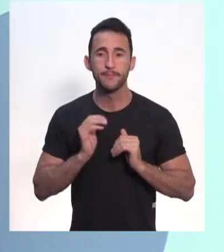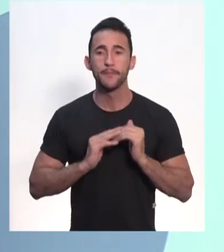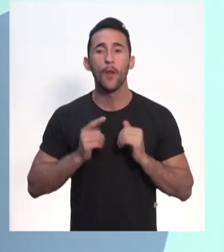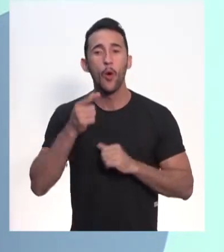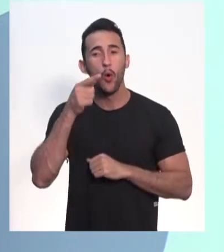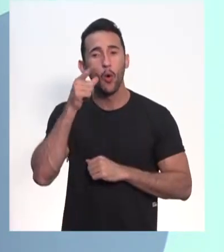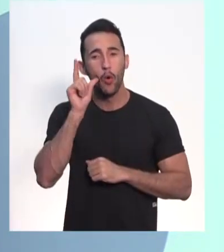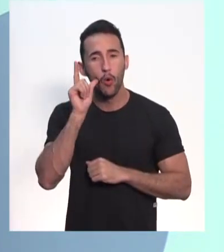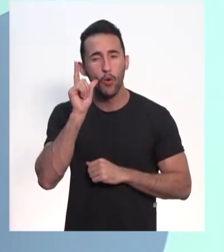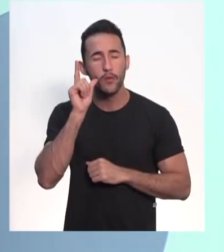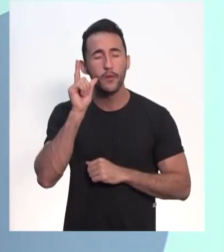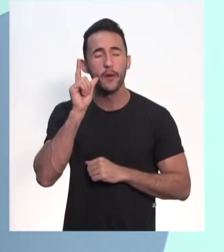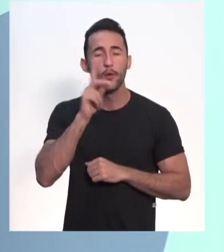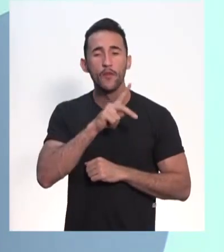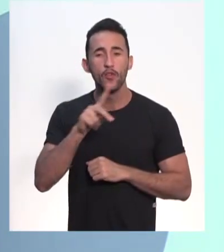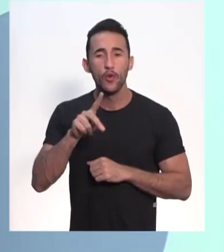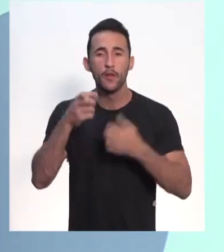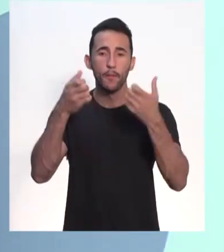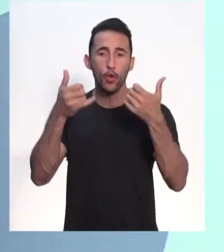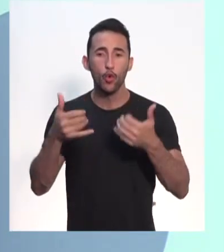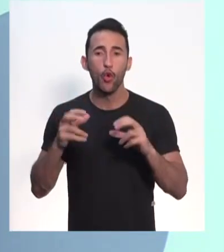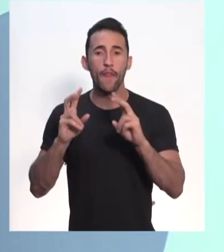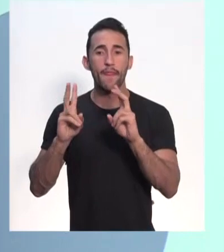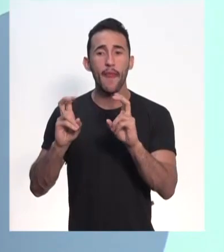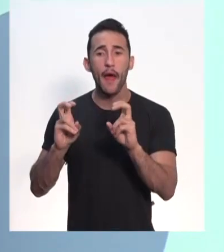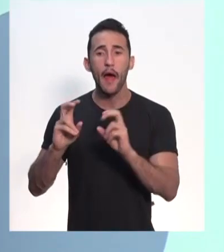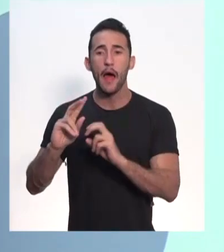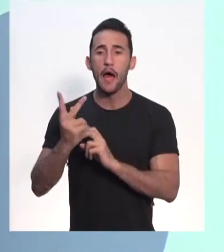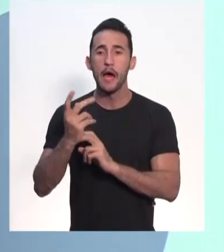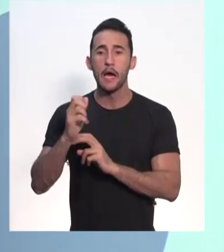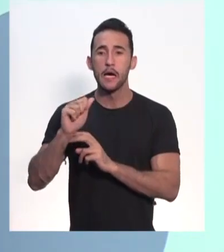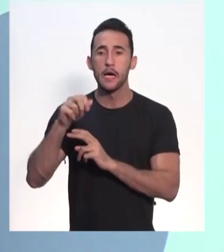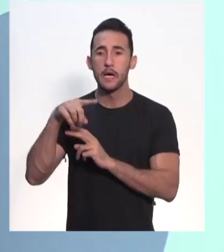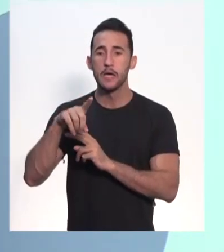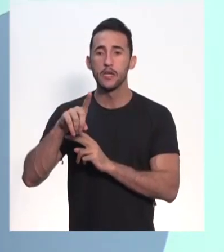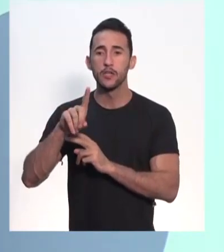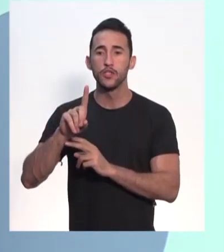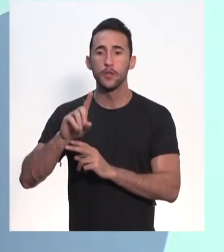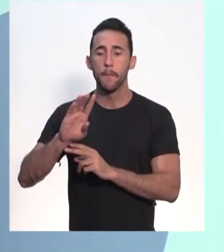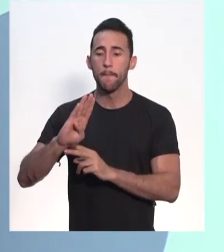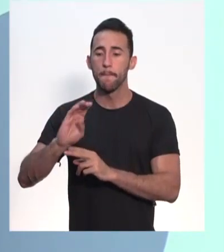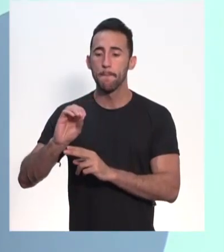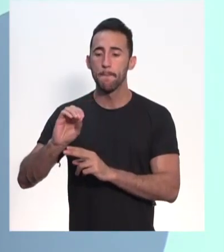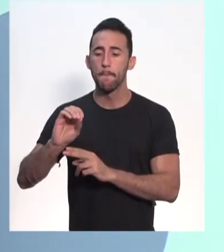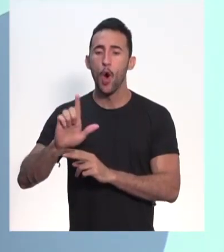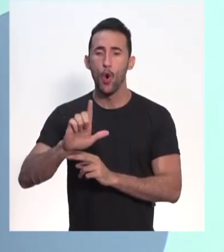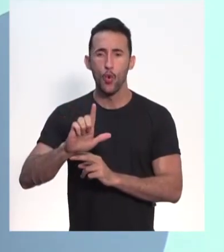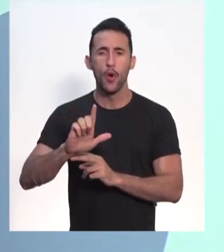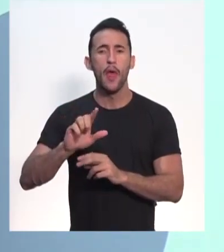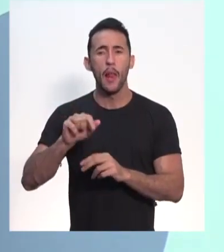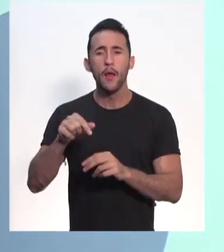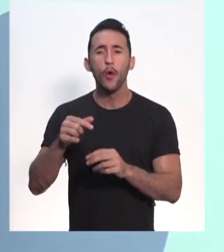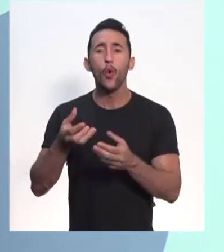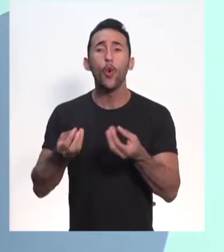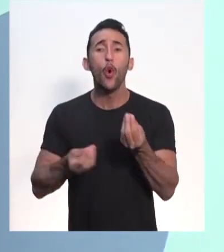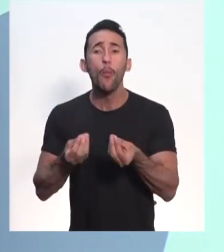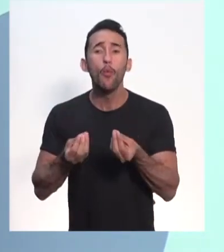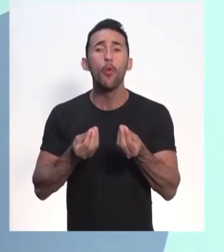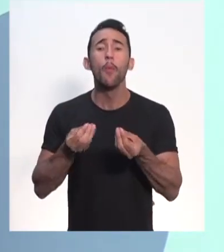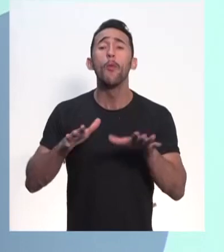4 habilidades em educação física, para alguns bimestres. Essas 4 habilidades, então, são as